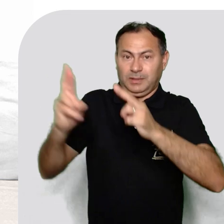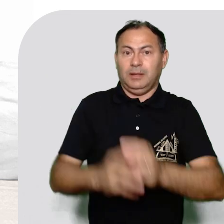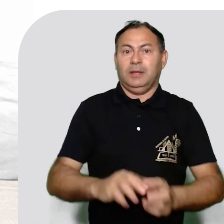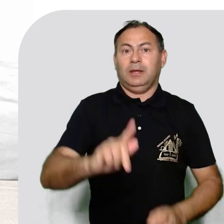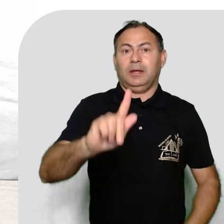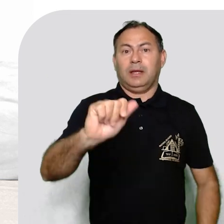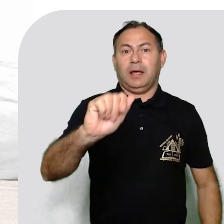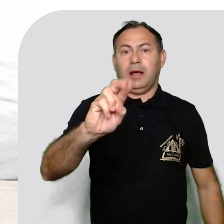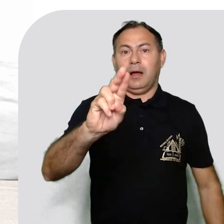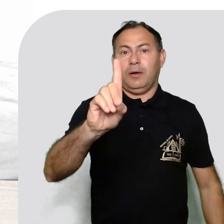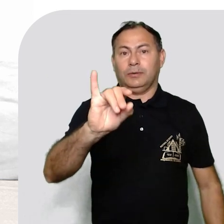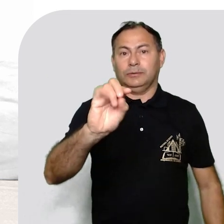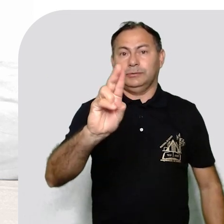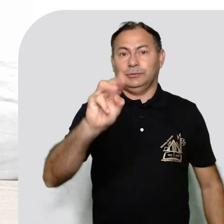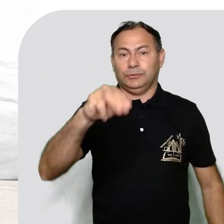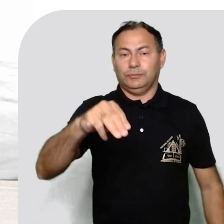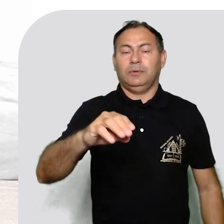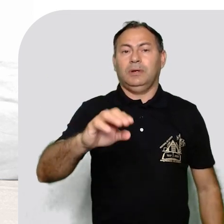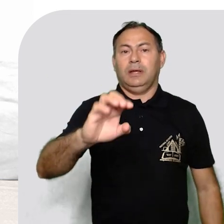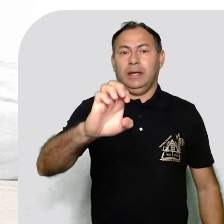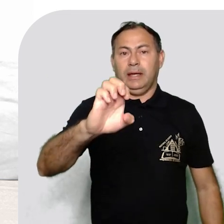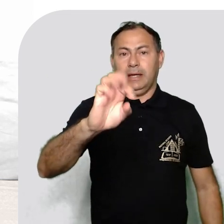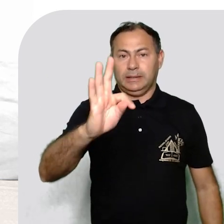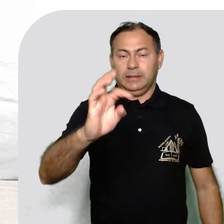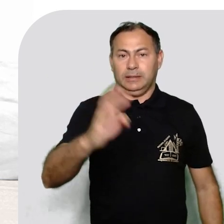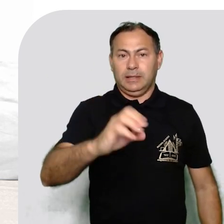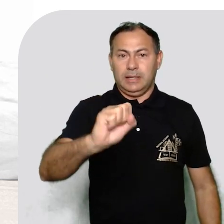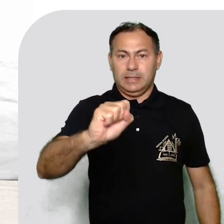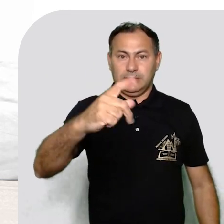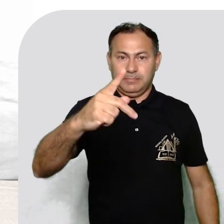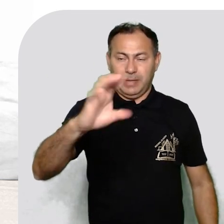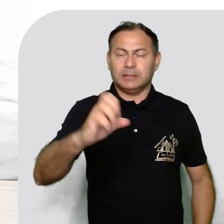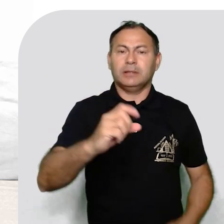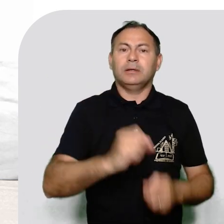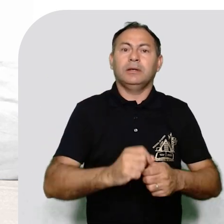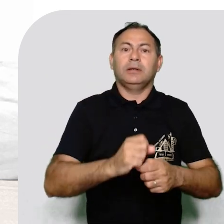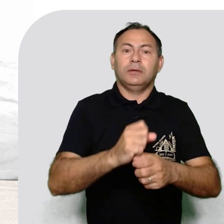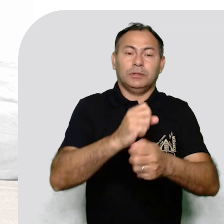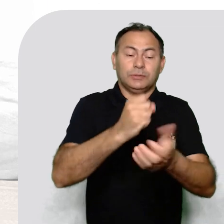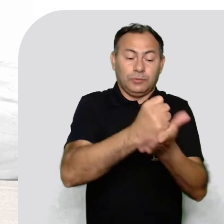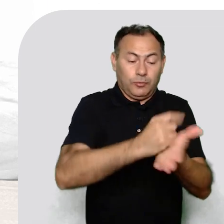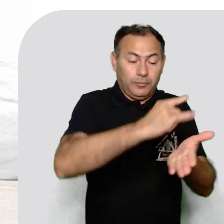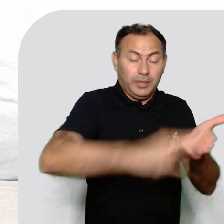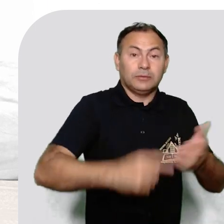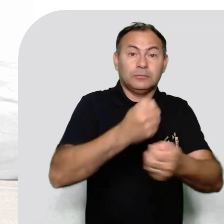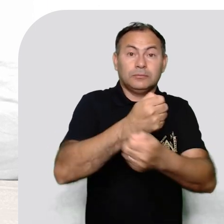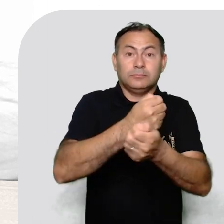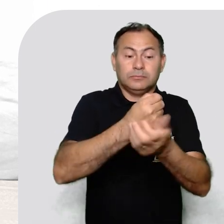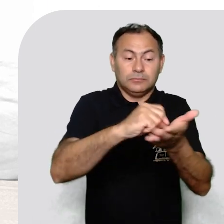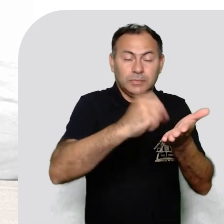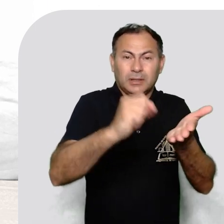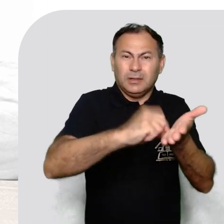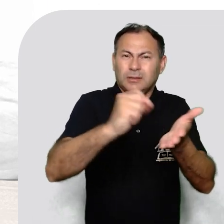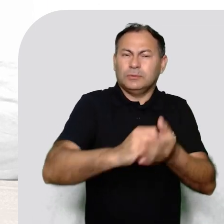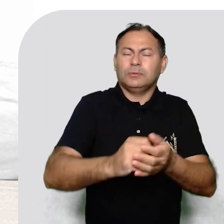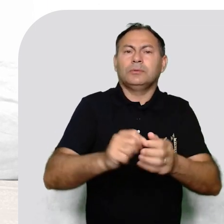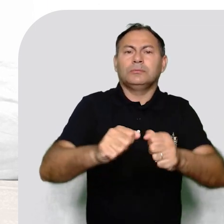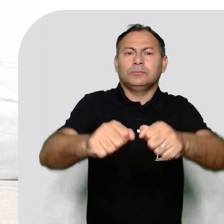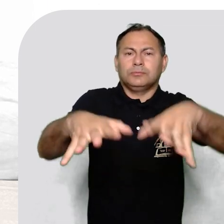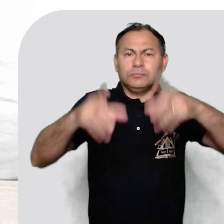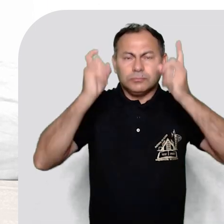documento do Concílio Vaticano II, que foi publicado, esse documento foi publicado em